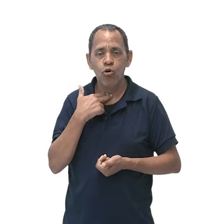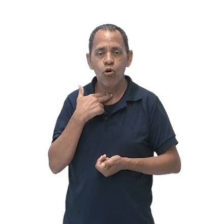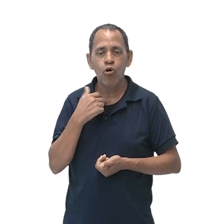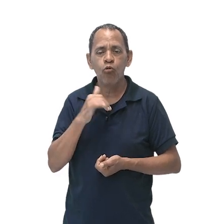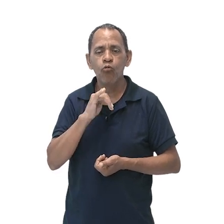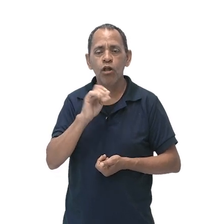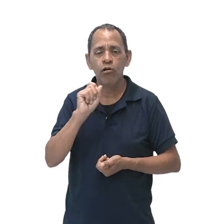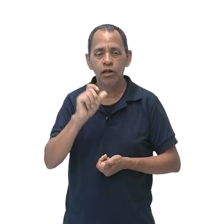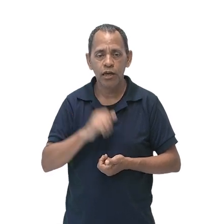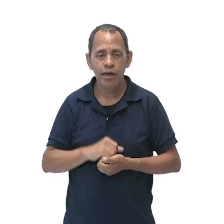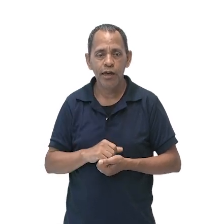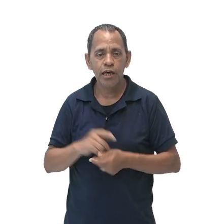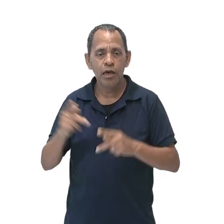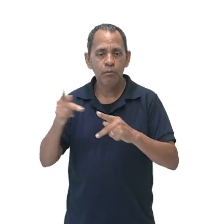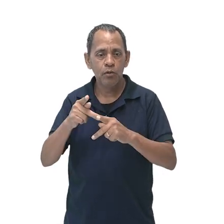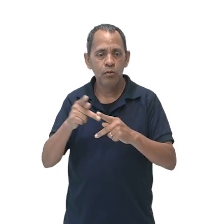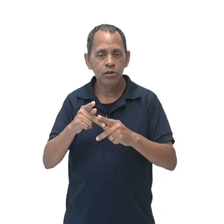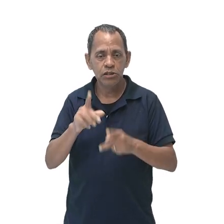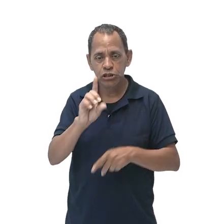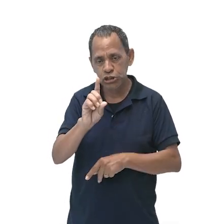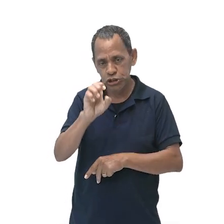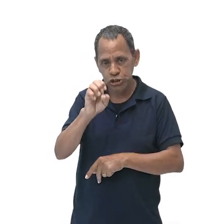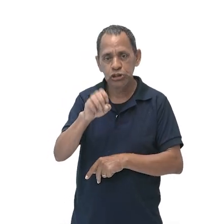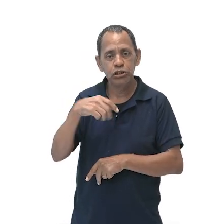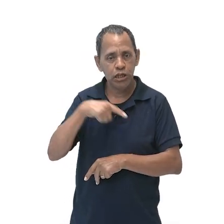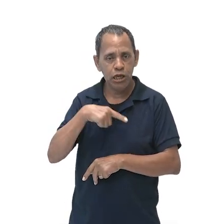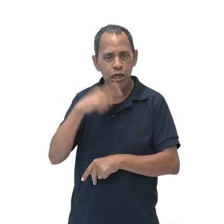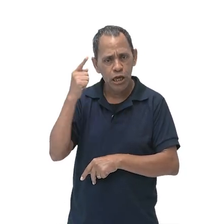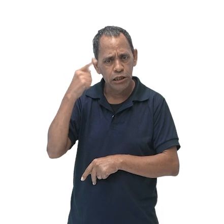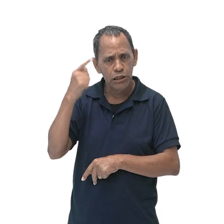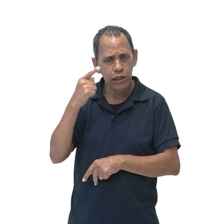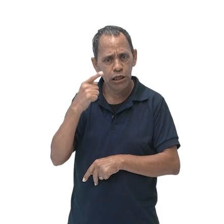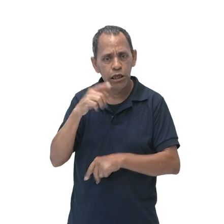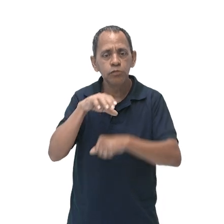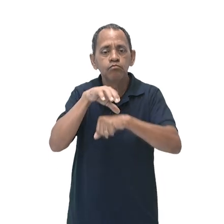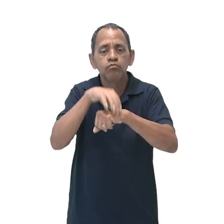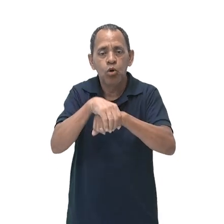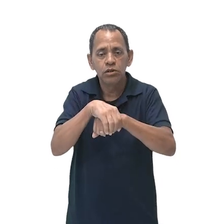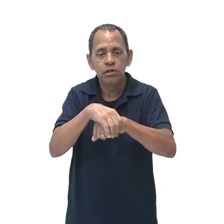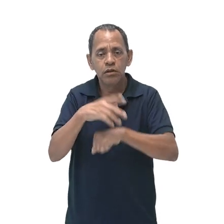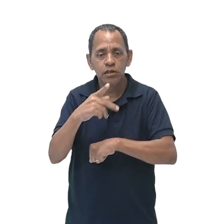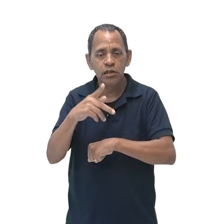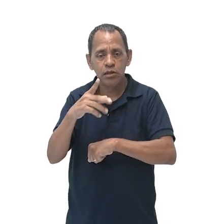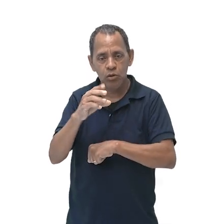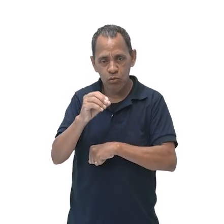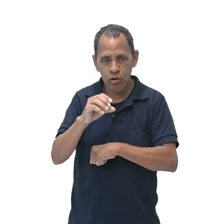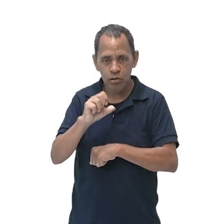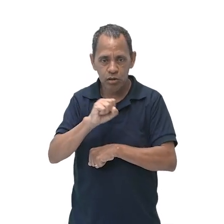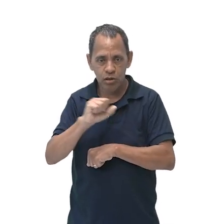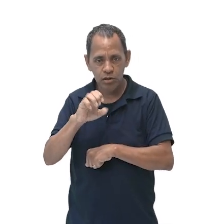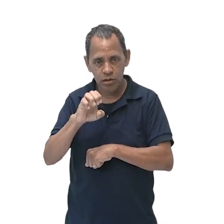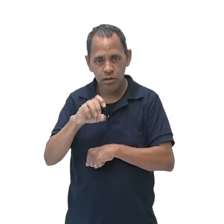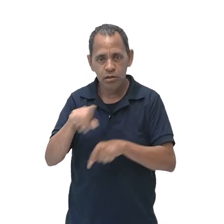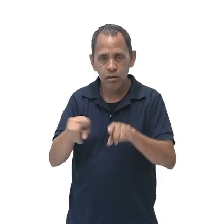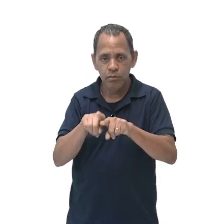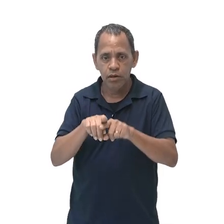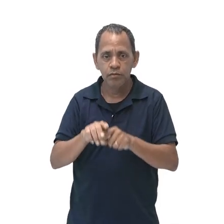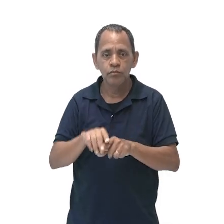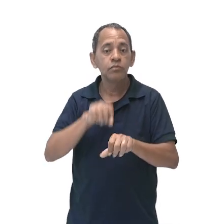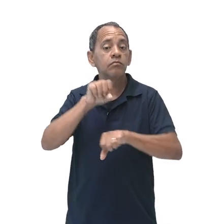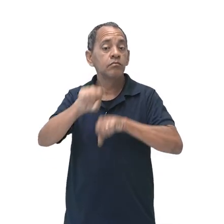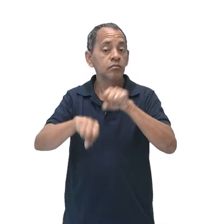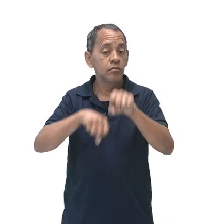a preposição de exerce essa ideia de posse. Então, que ideia ela está estabelecendo? Observe, a bicicleta é